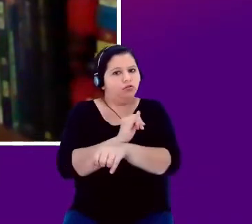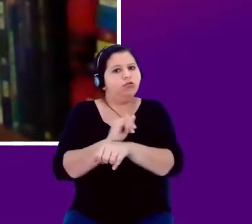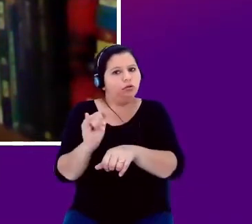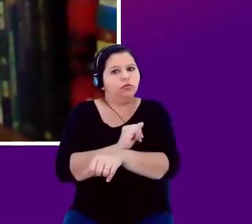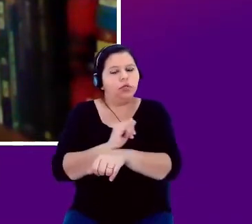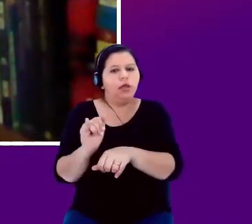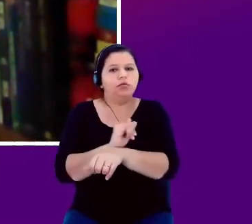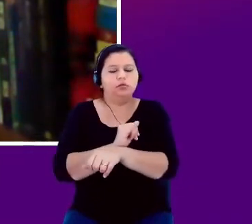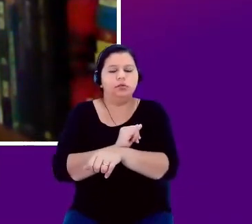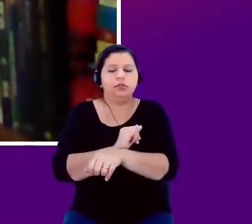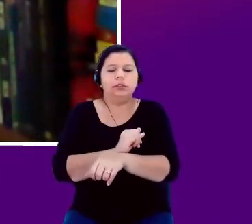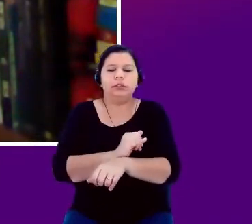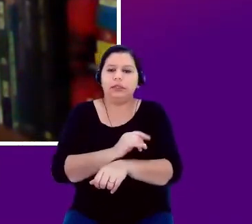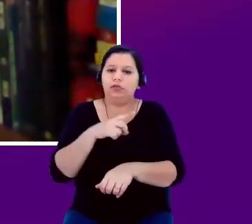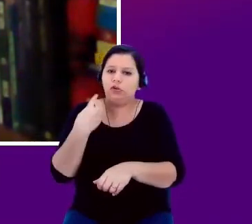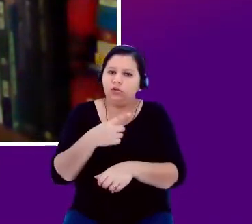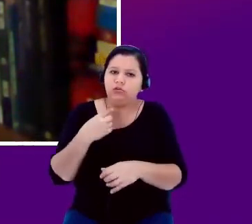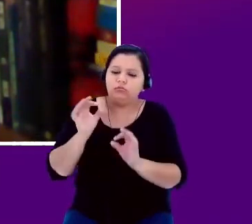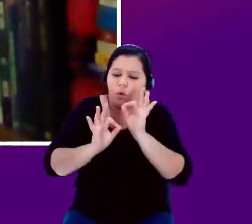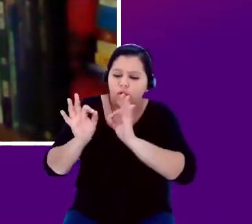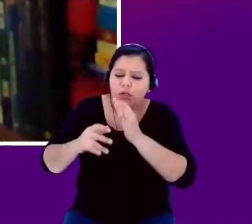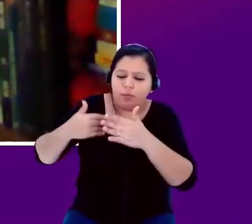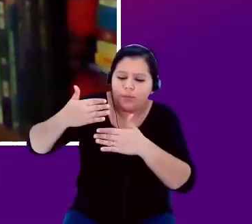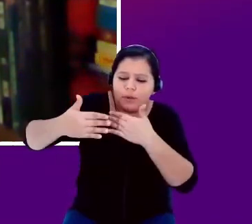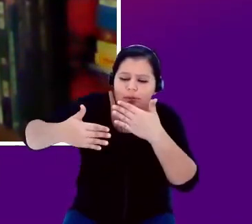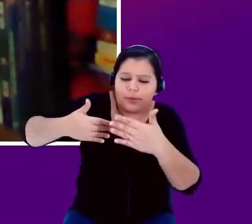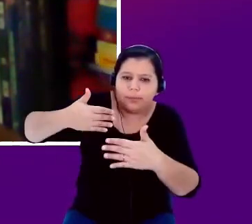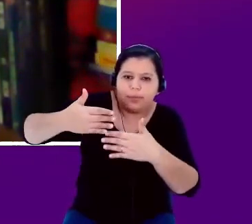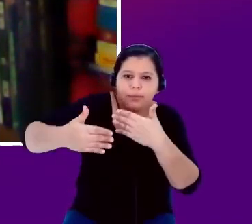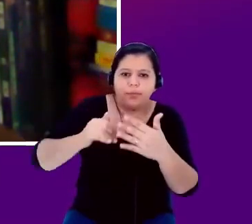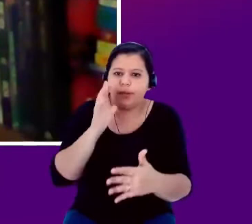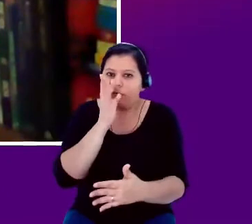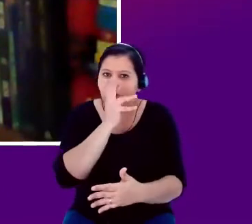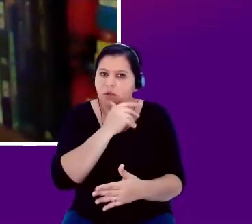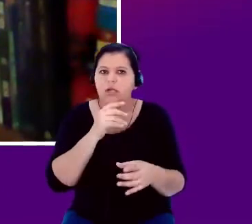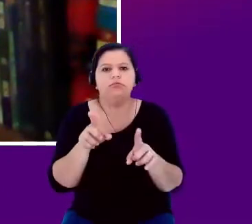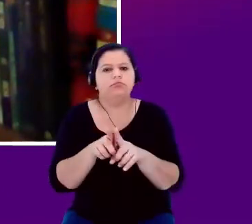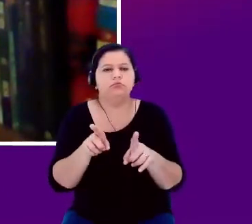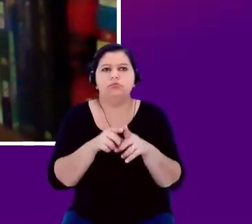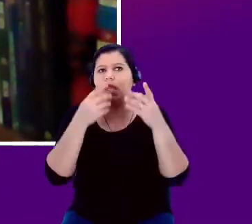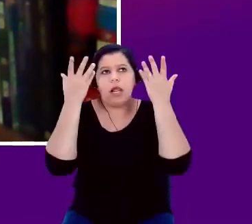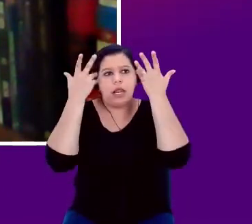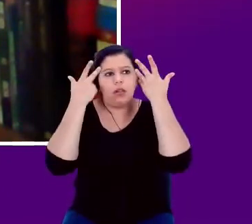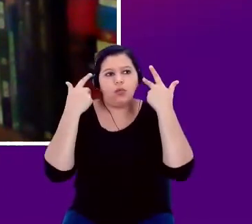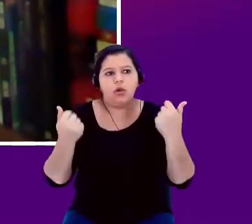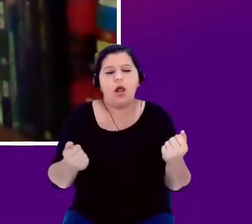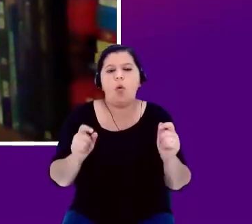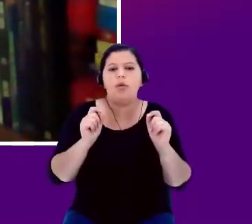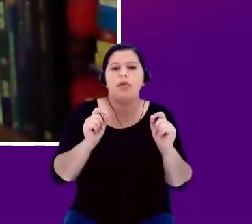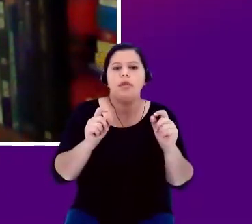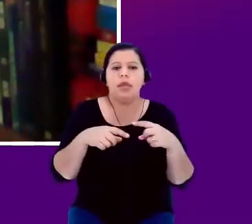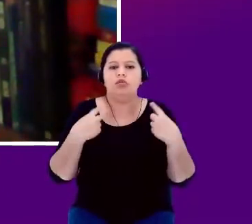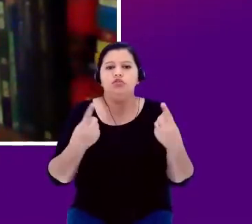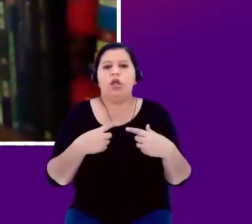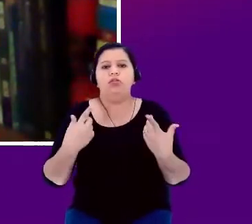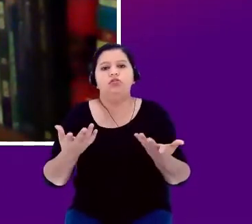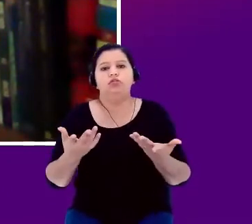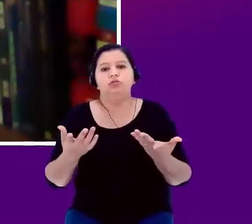sendo pavimentado aí aos pouquinhos e é natural que a gente se